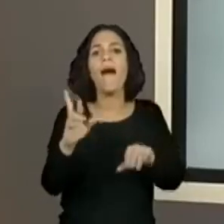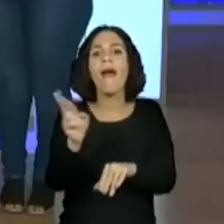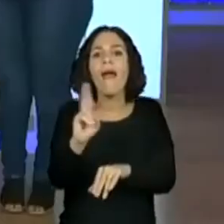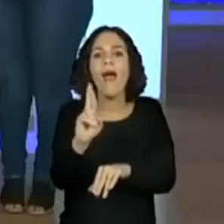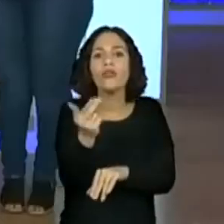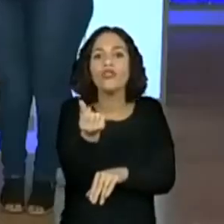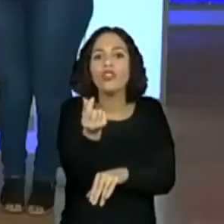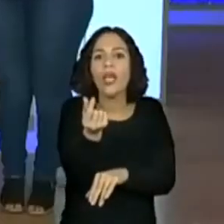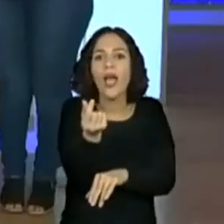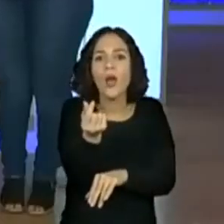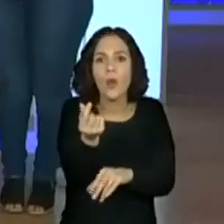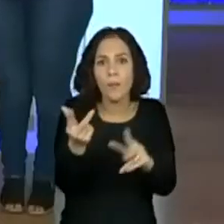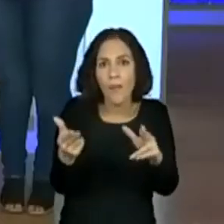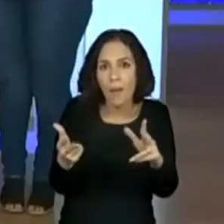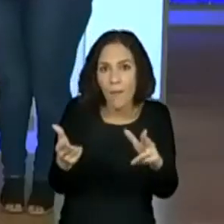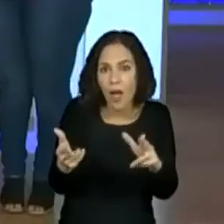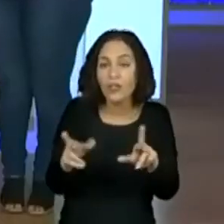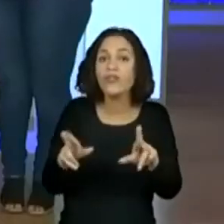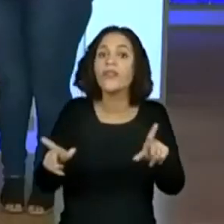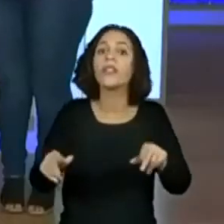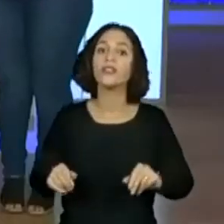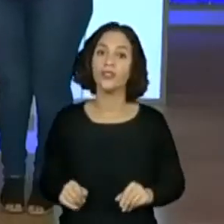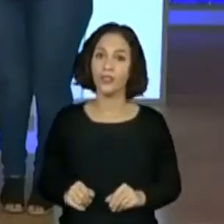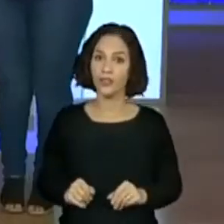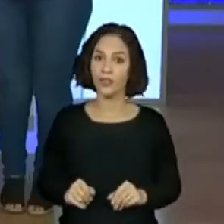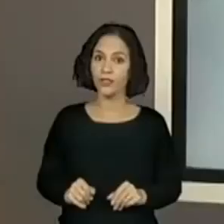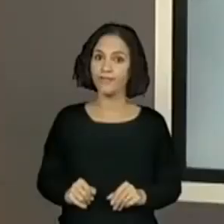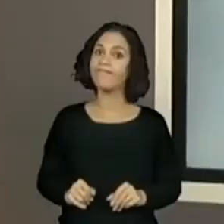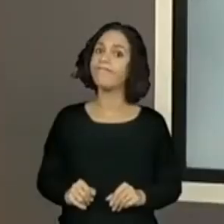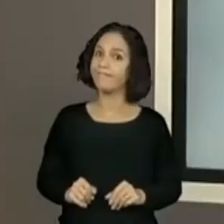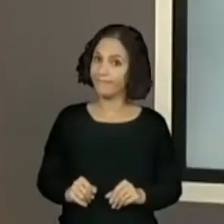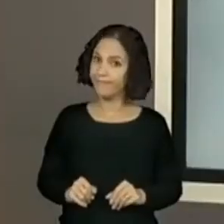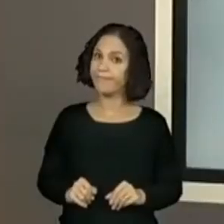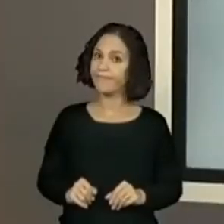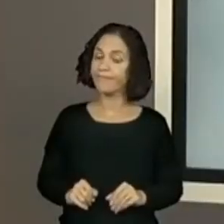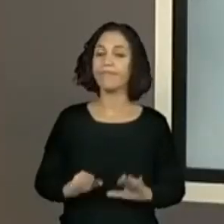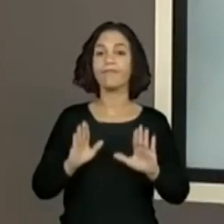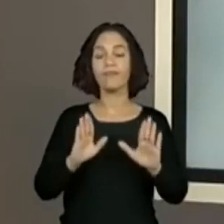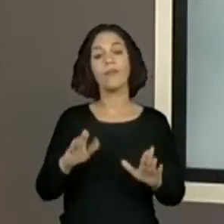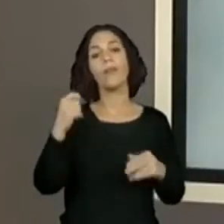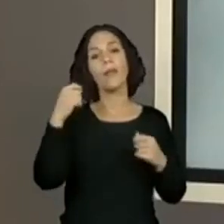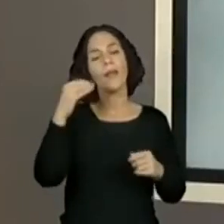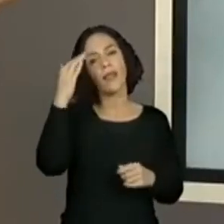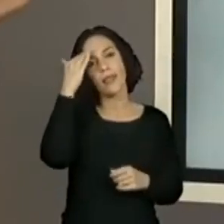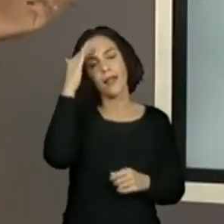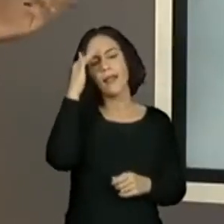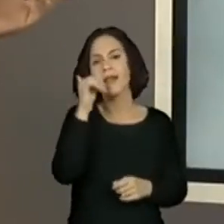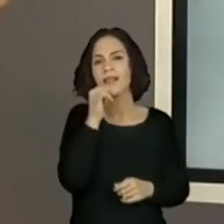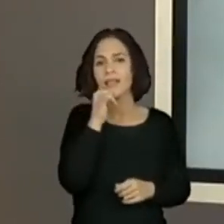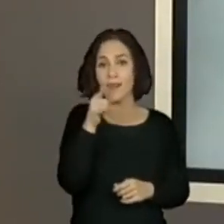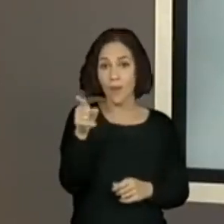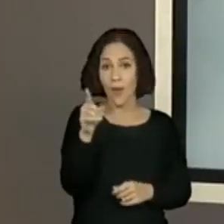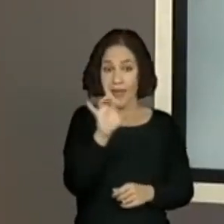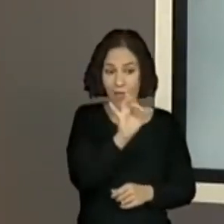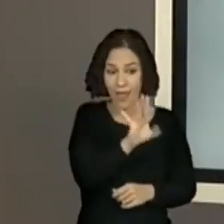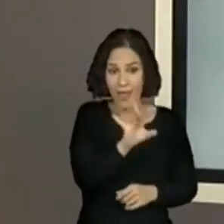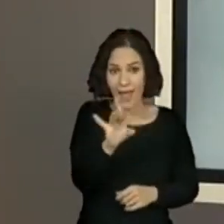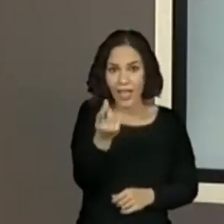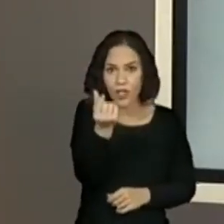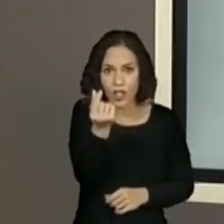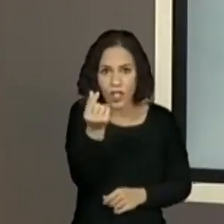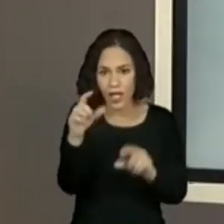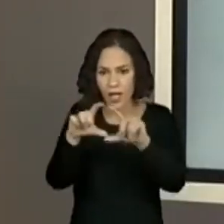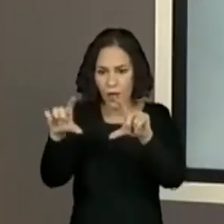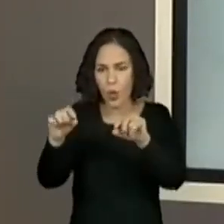né, professora? Sim. Notas, porém com valores diferentes. E eu preciso entender qual é o valor das notas, porque eu